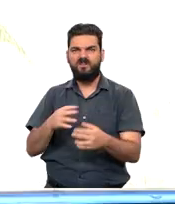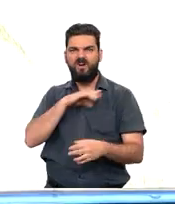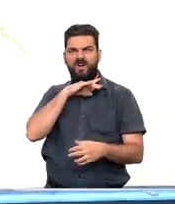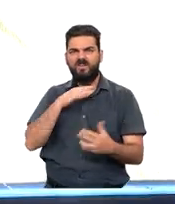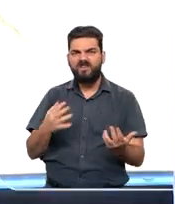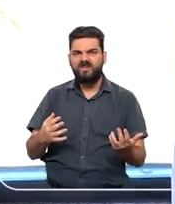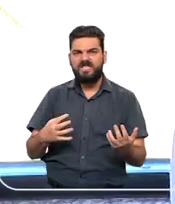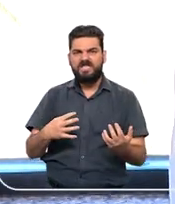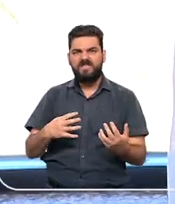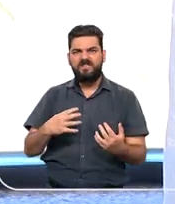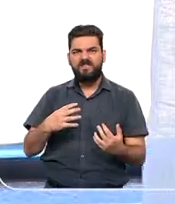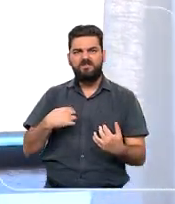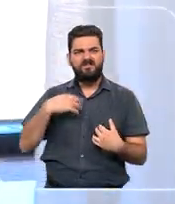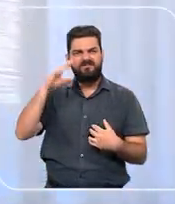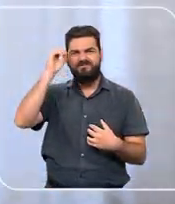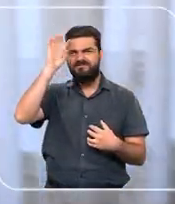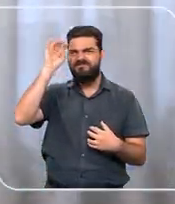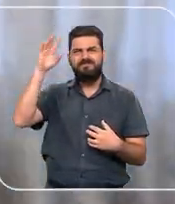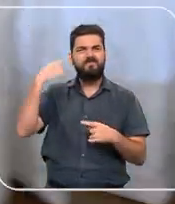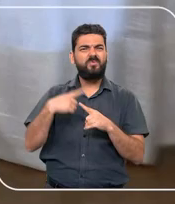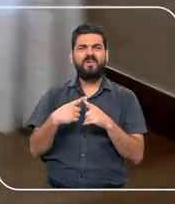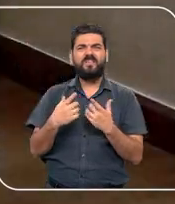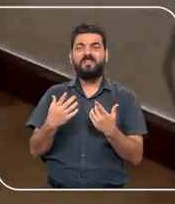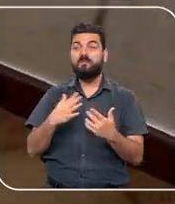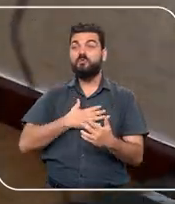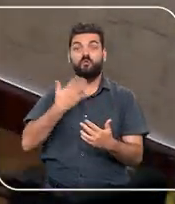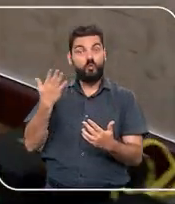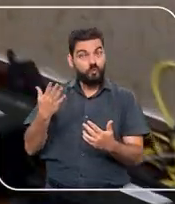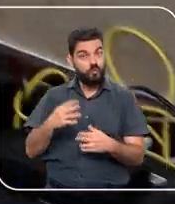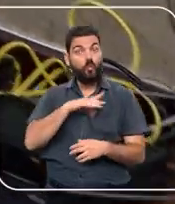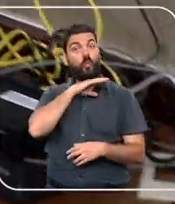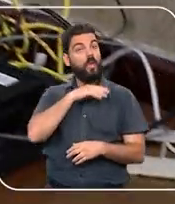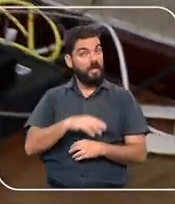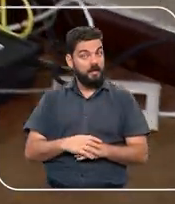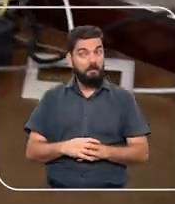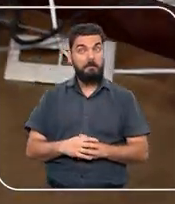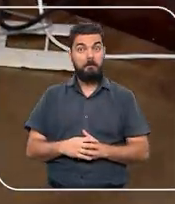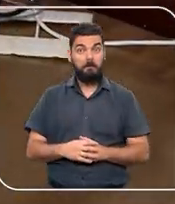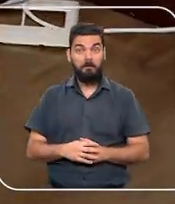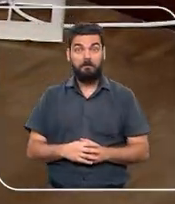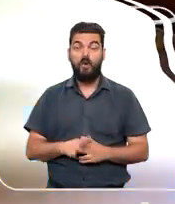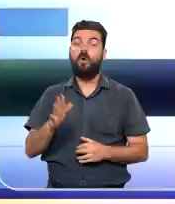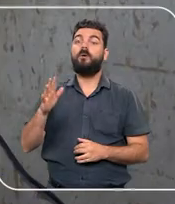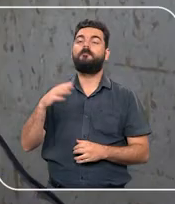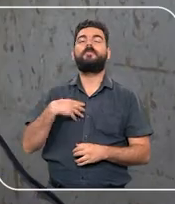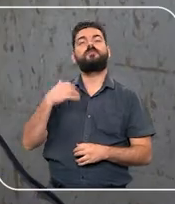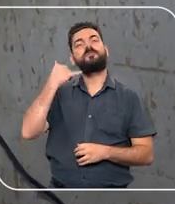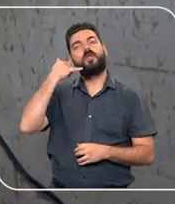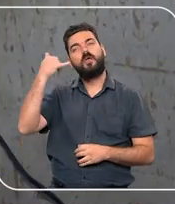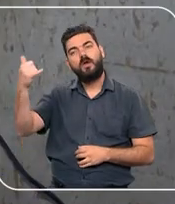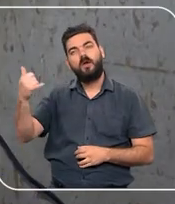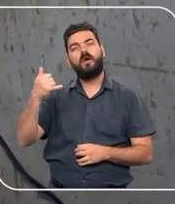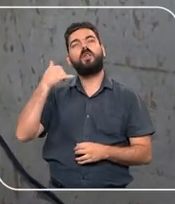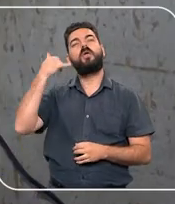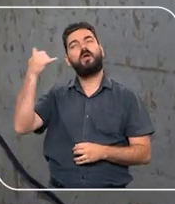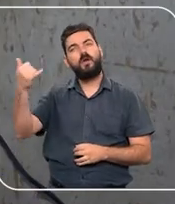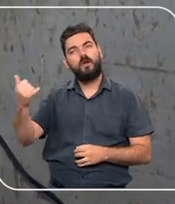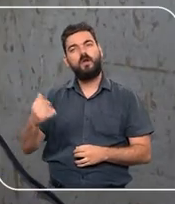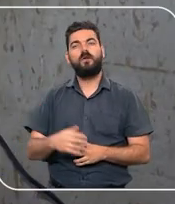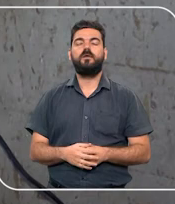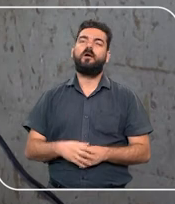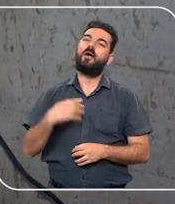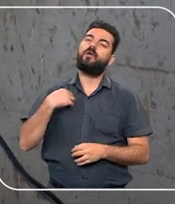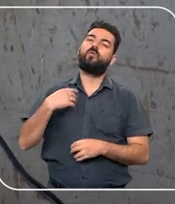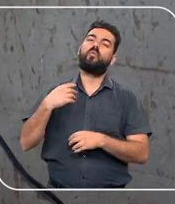empresa poderia ia dar tanta dor de cabeça e uma surpresa desagradável ligamos várias vezes na